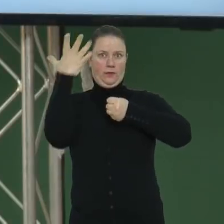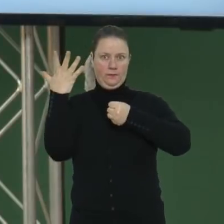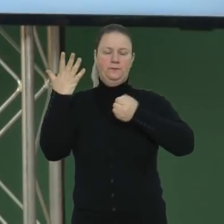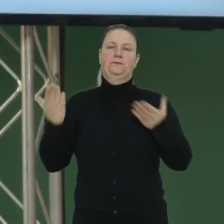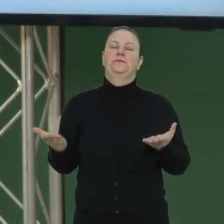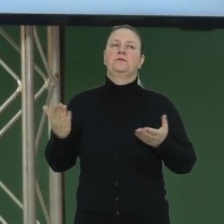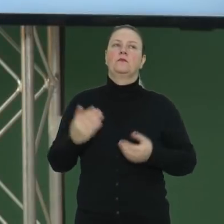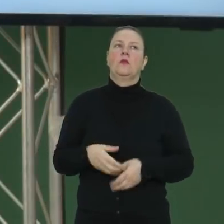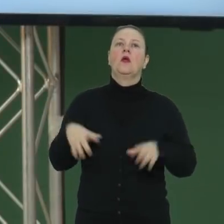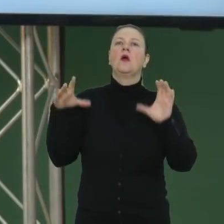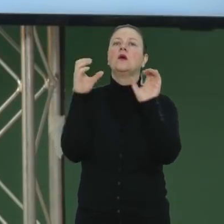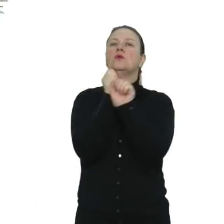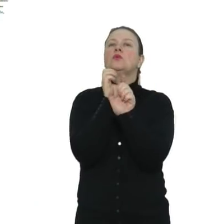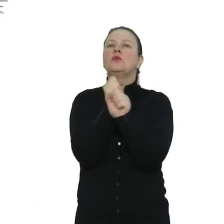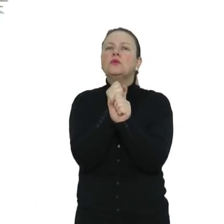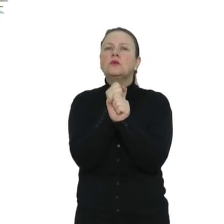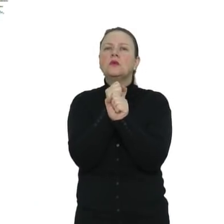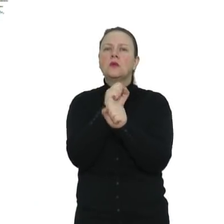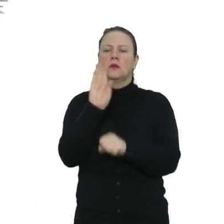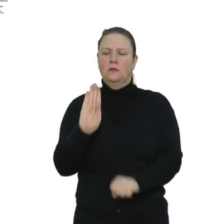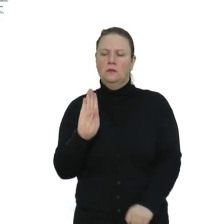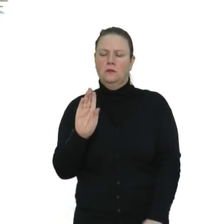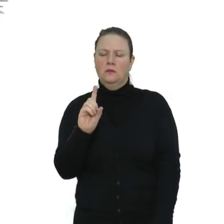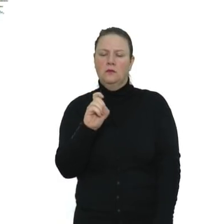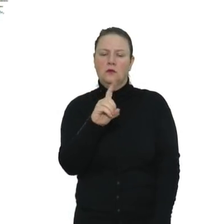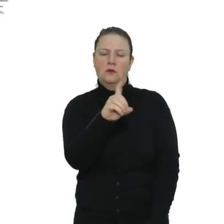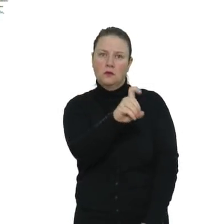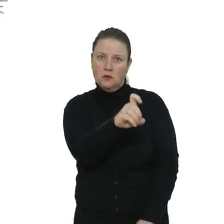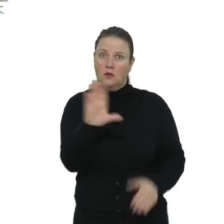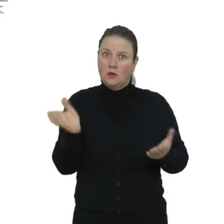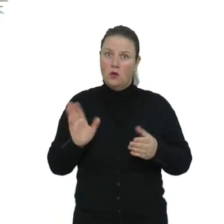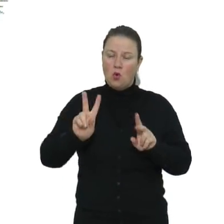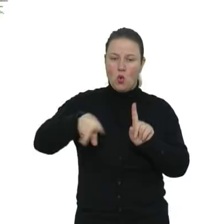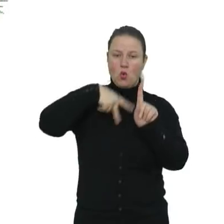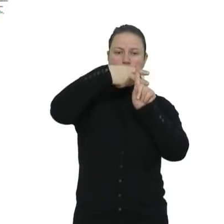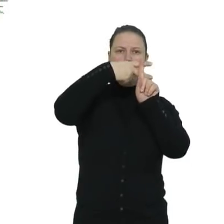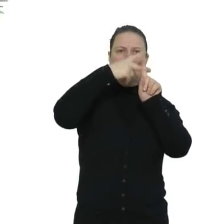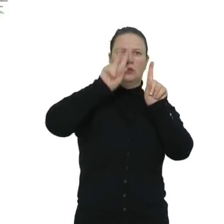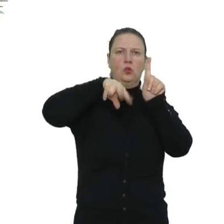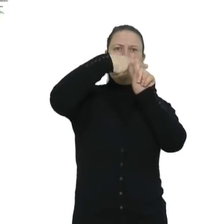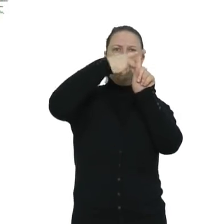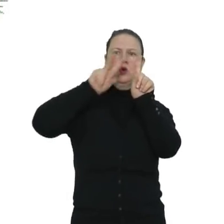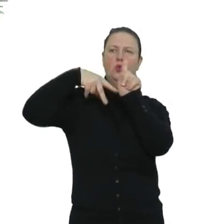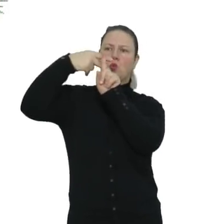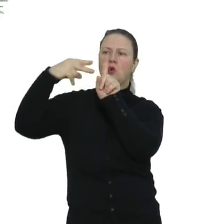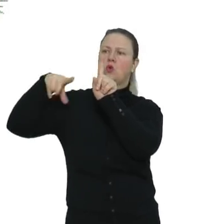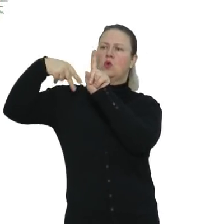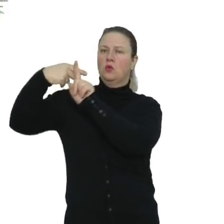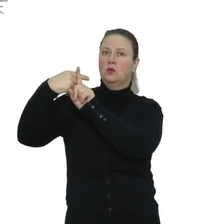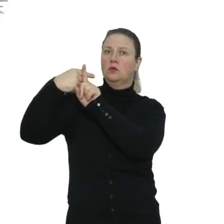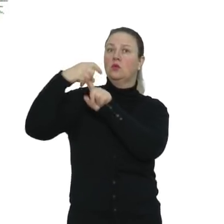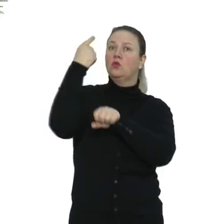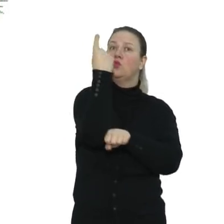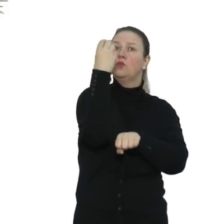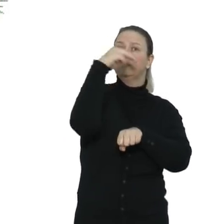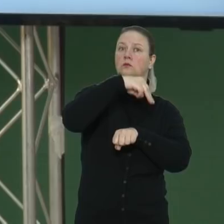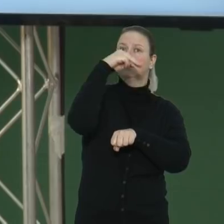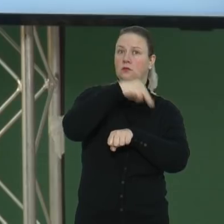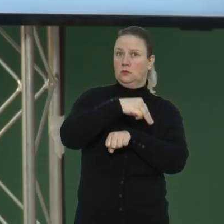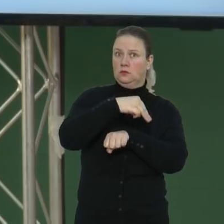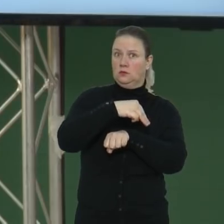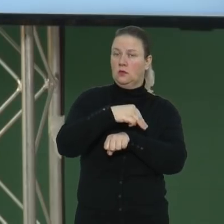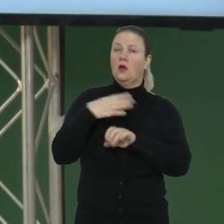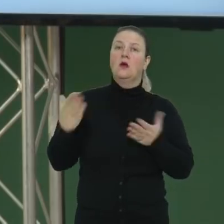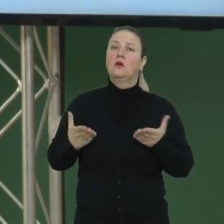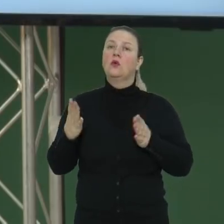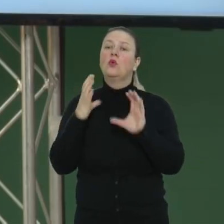número de bactérias dobra a cada minuto. Escreva uma função que relacione o número de bactérias n, então quantas bactérias que a gente tem,